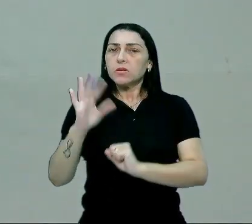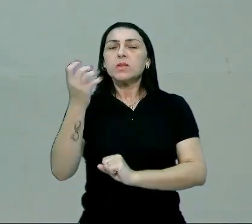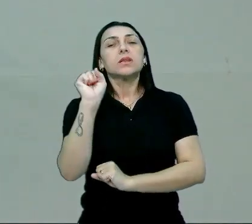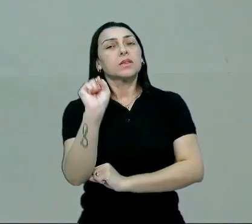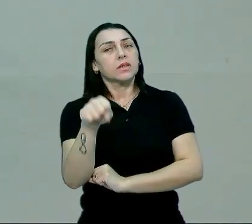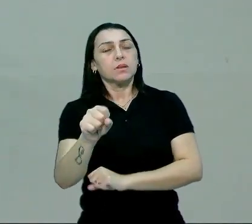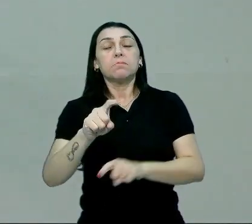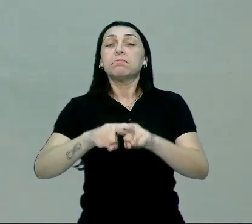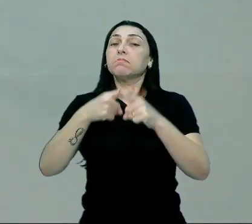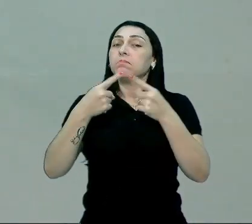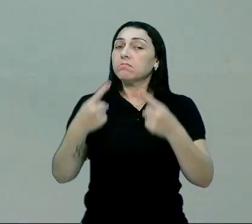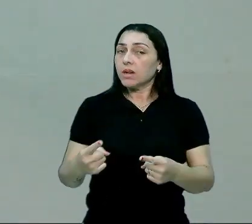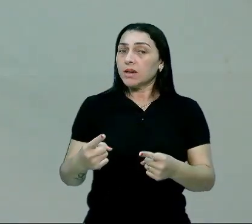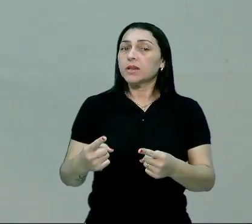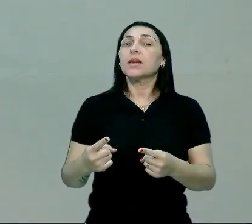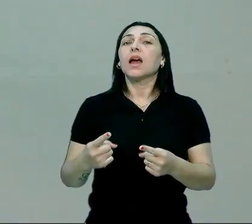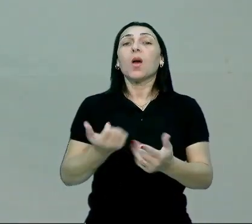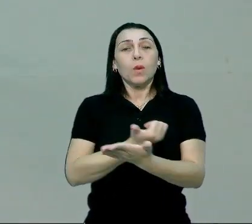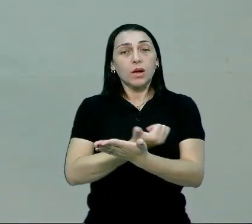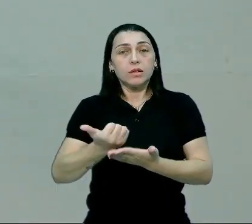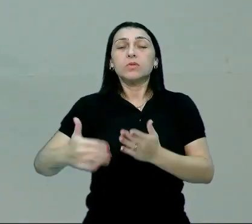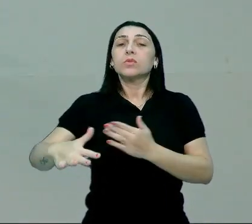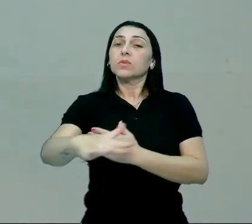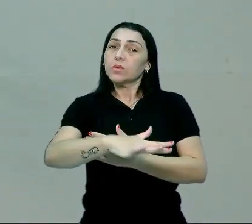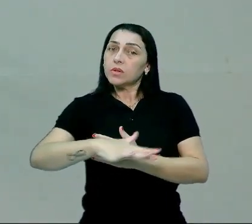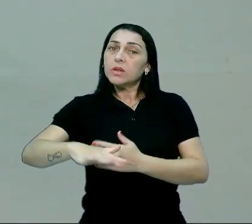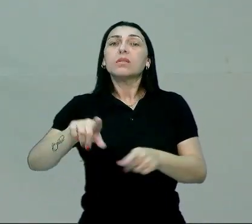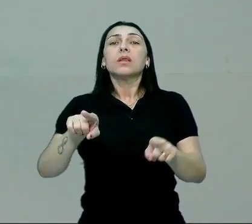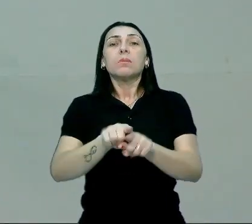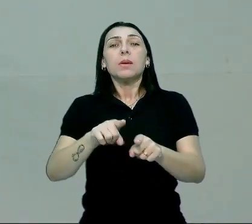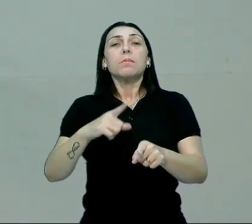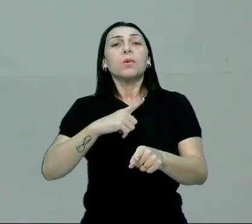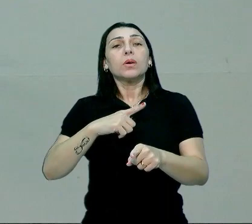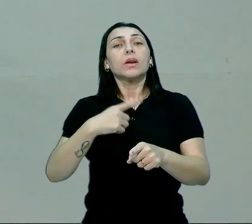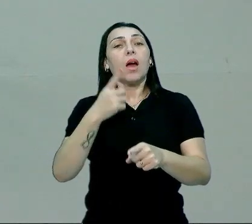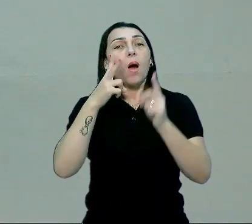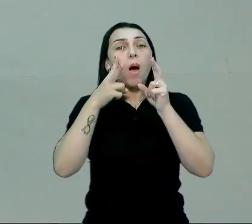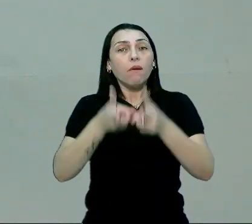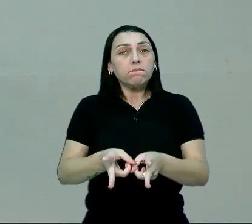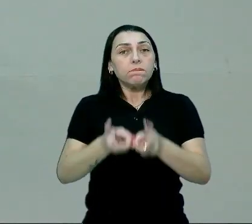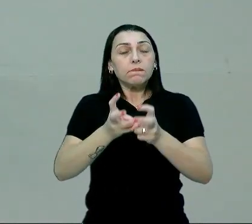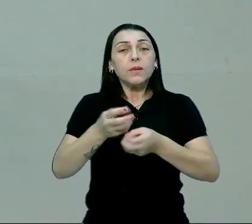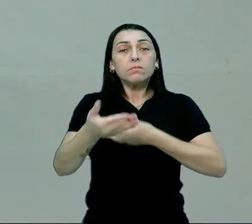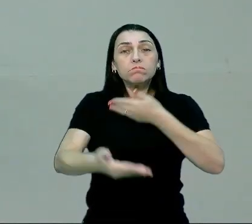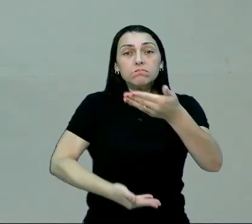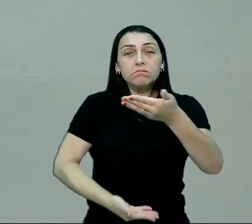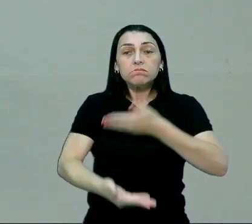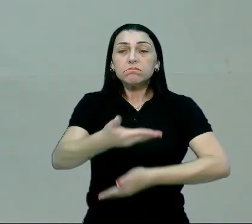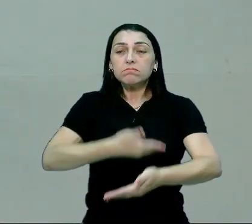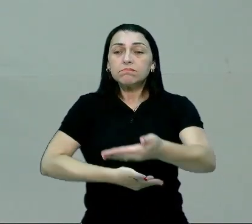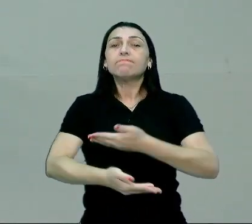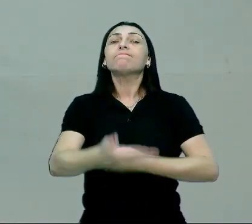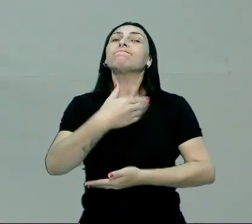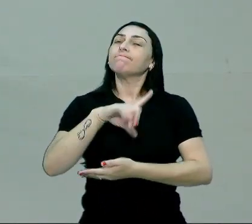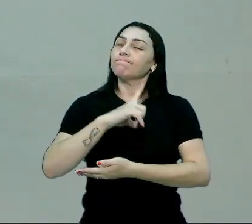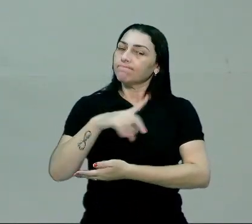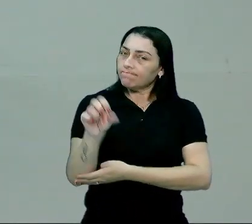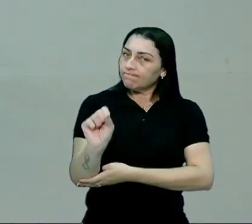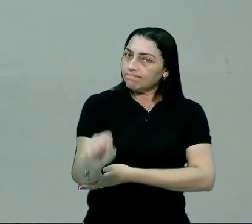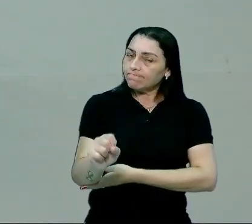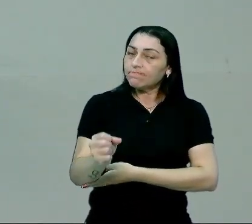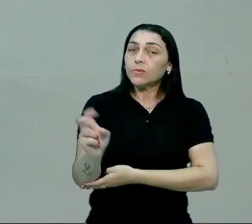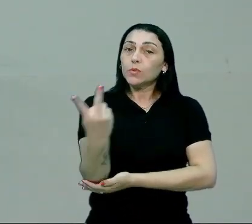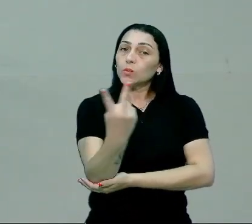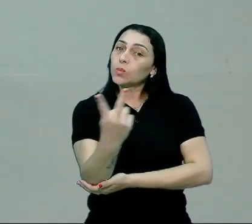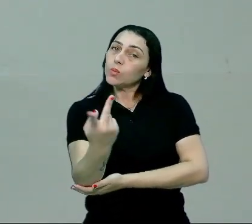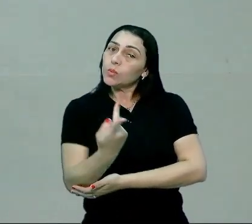E mesmo assim é uma ação social, porque prestem atenção, está tendo uma interação